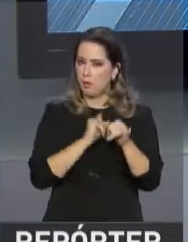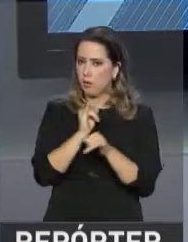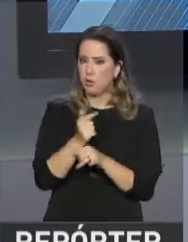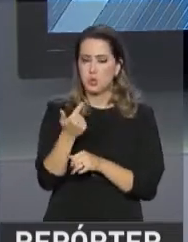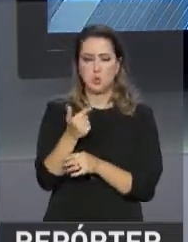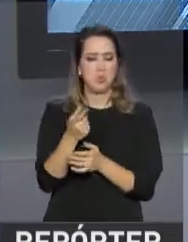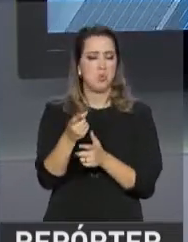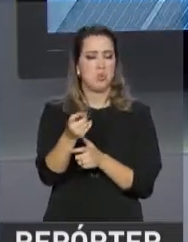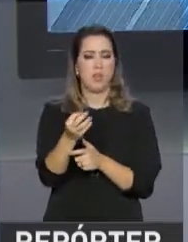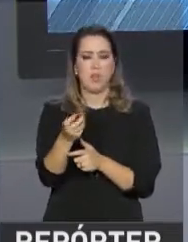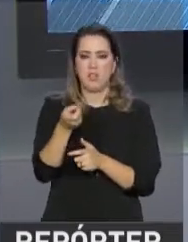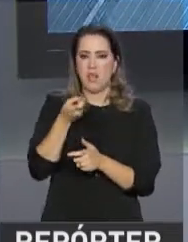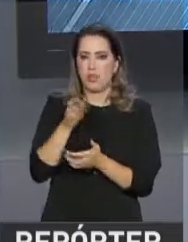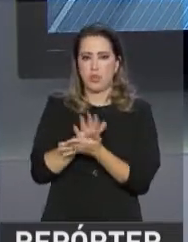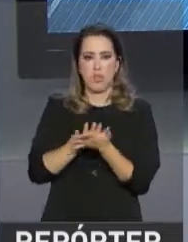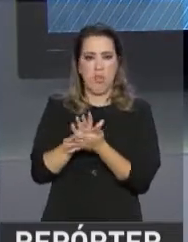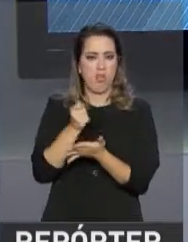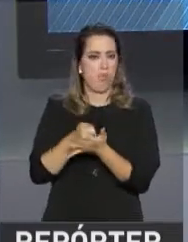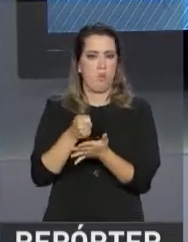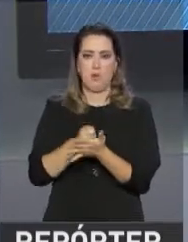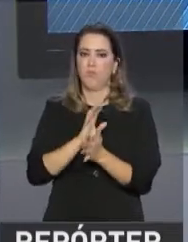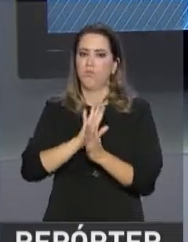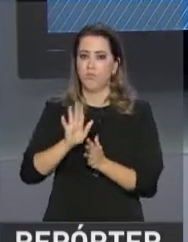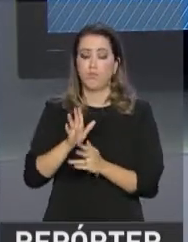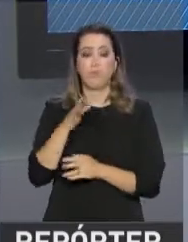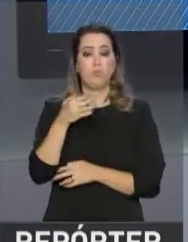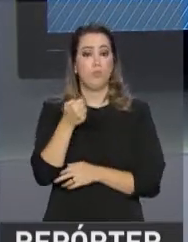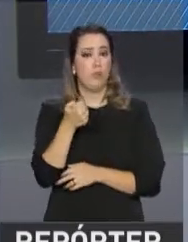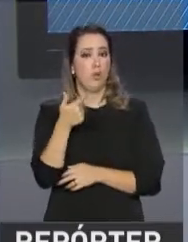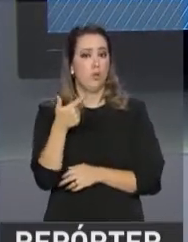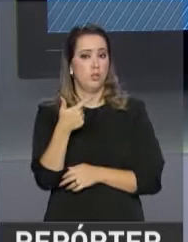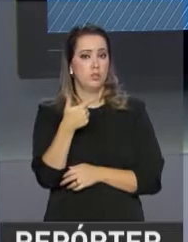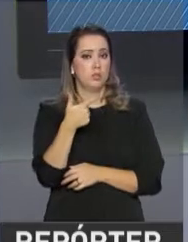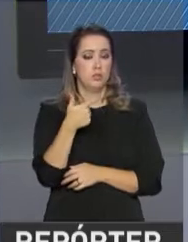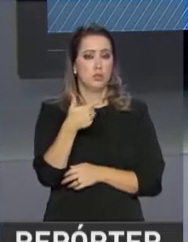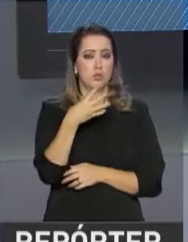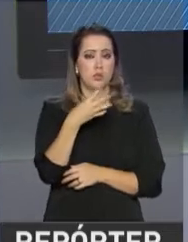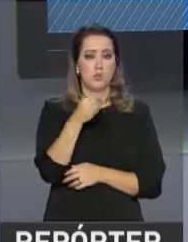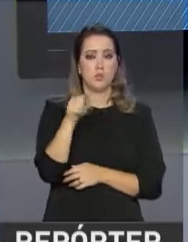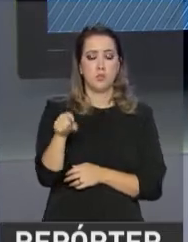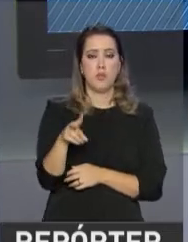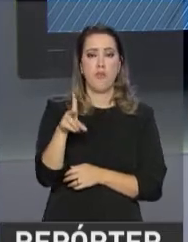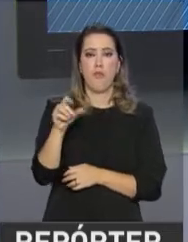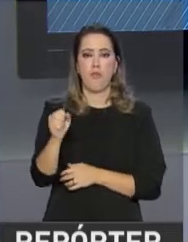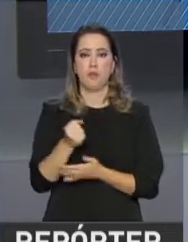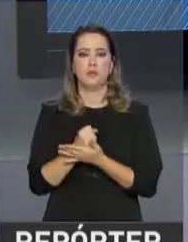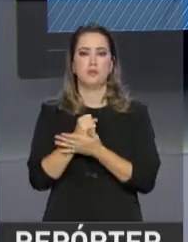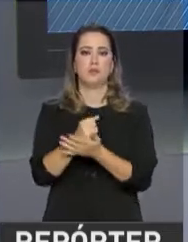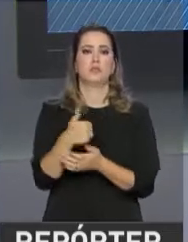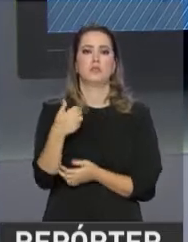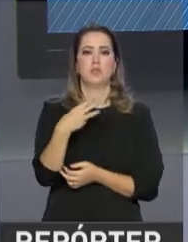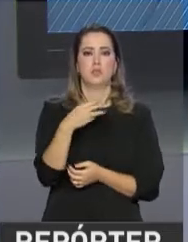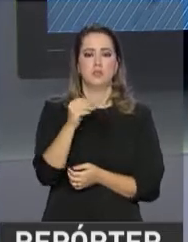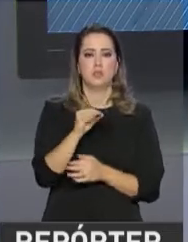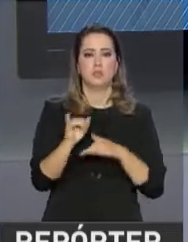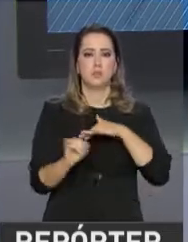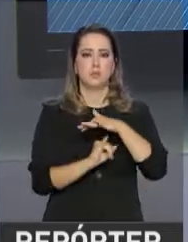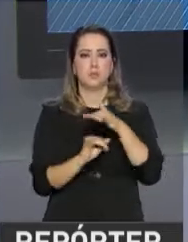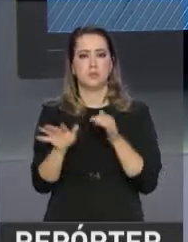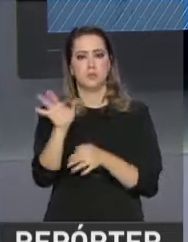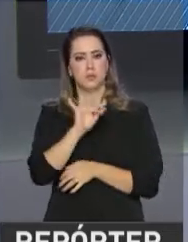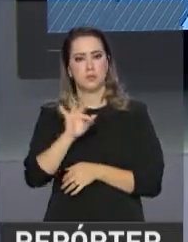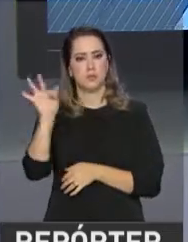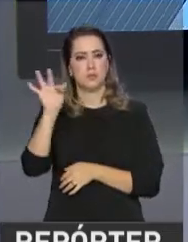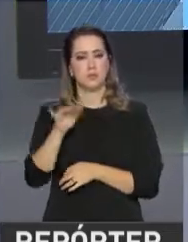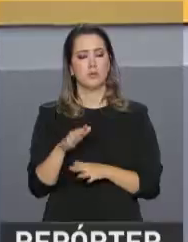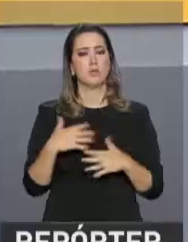há cobrança de taxas quase 240 mil vagas estão sendo oferecidas em 130 instituições federais e